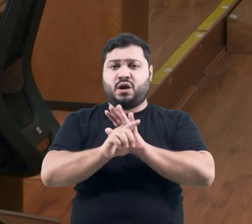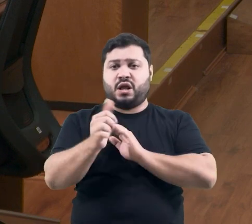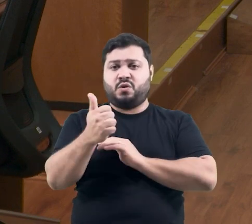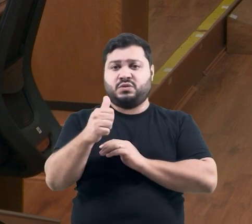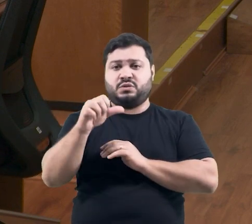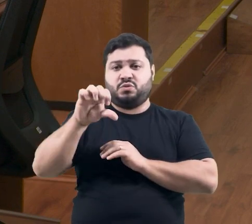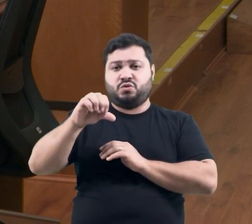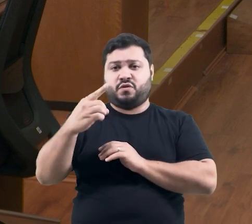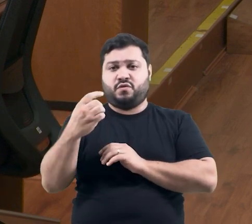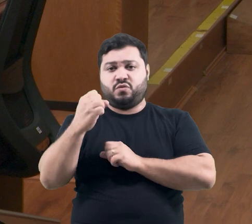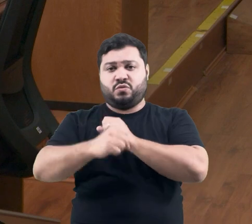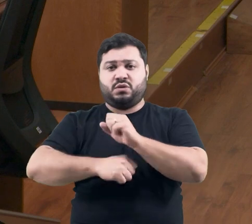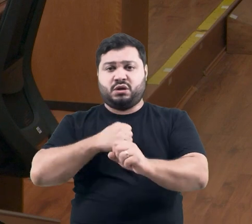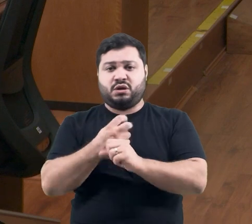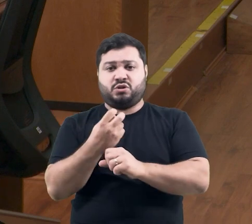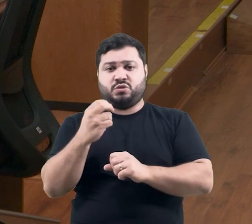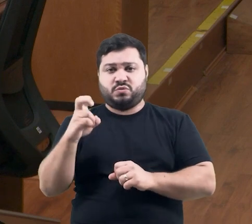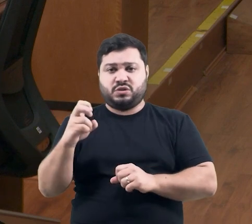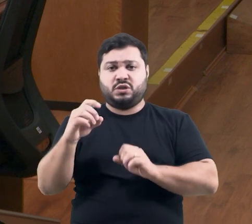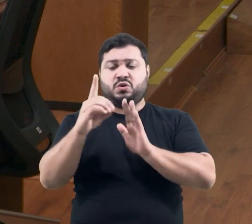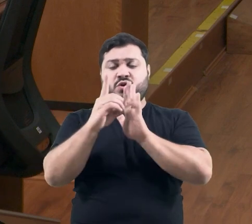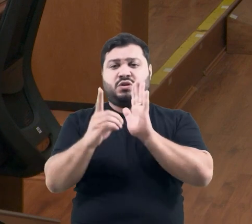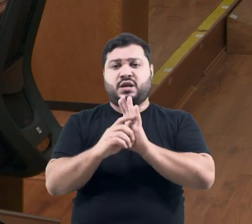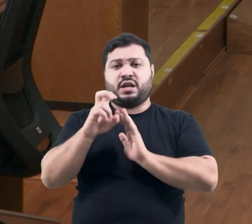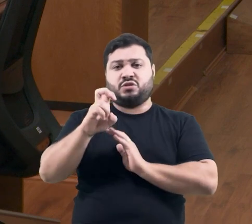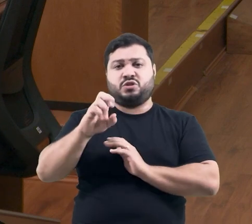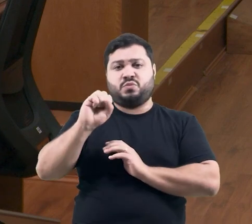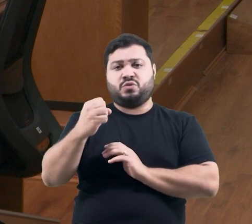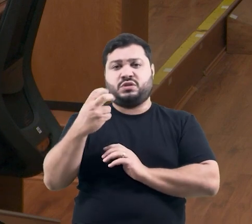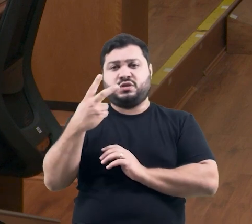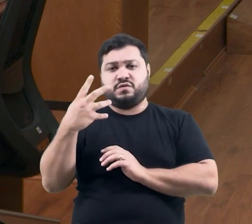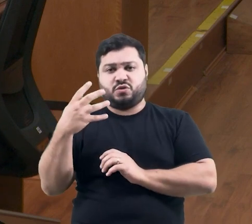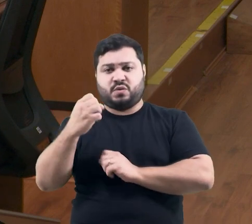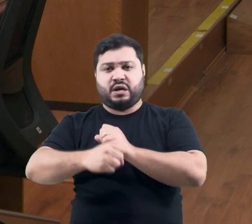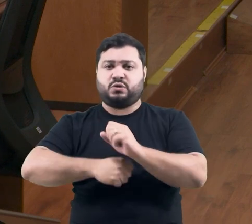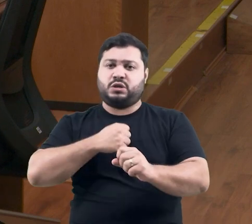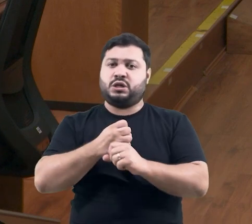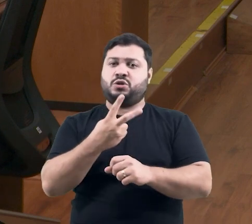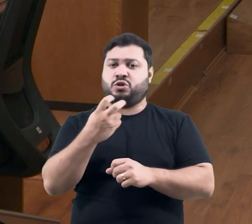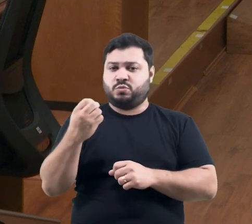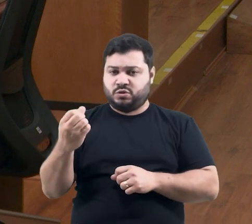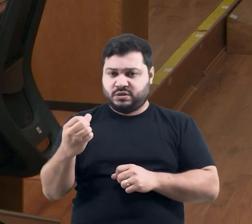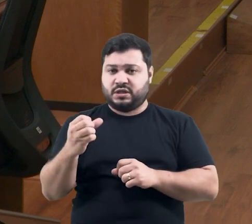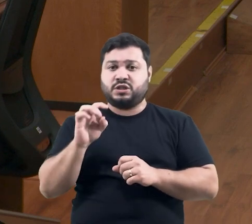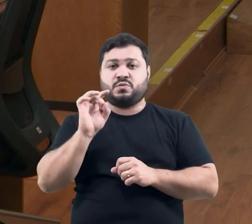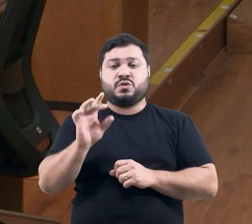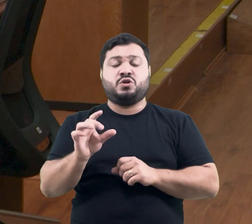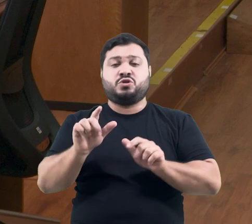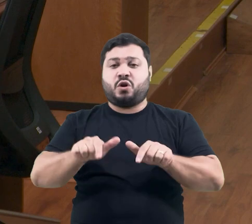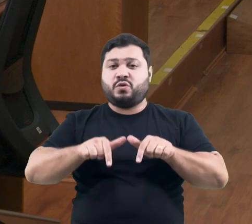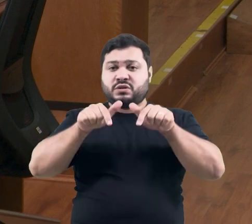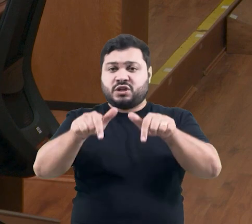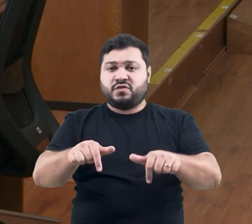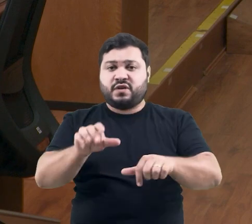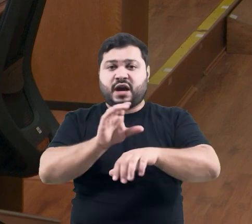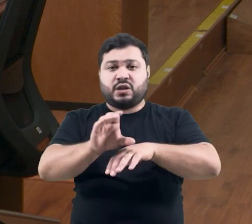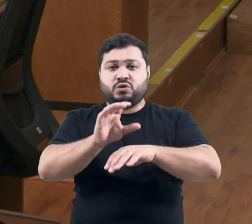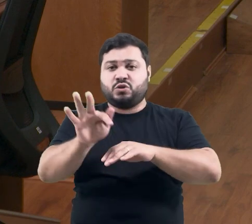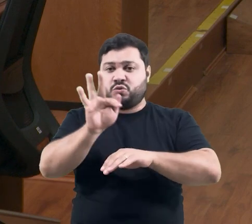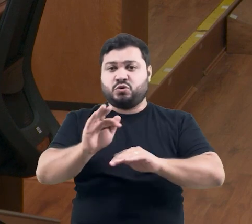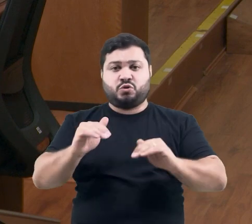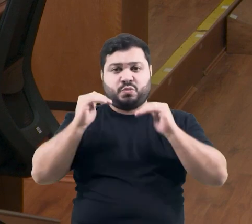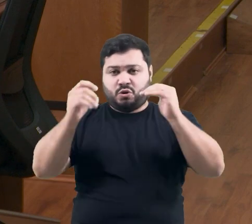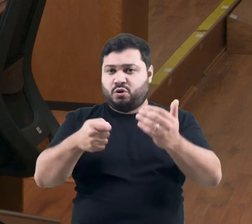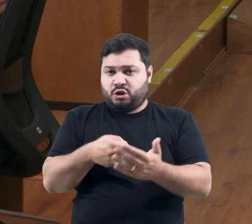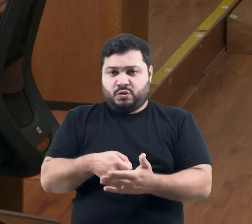que, de acordo com a Lei 11.091 de 2005 e o Decreto 5.824 de 2006, apenas o certificado